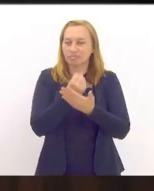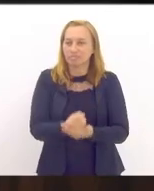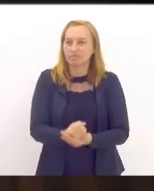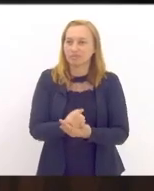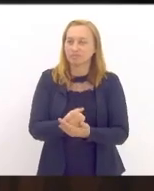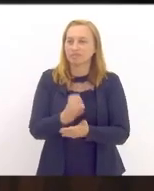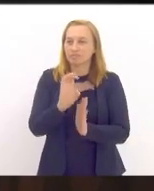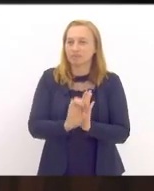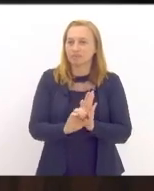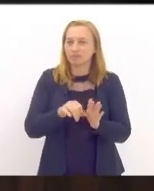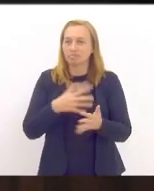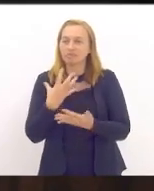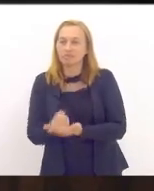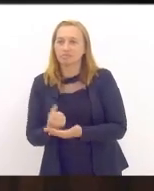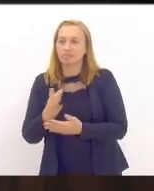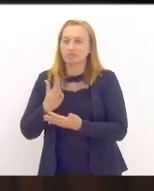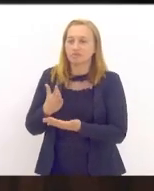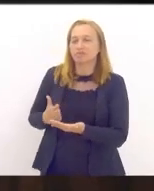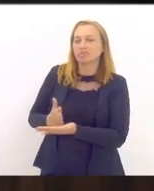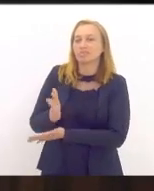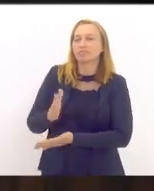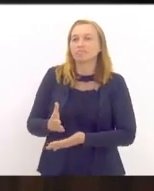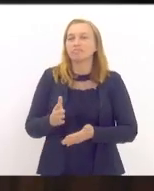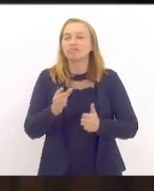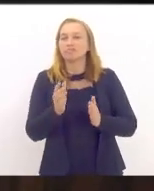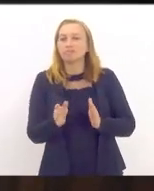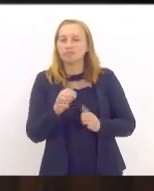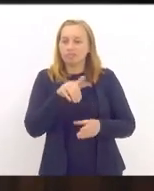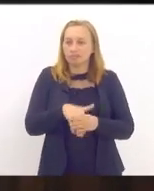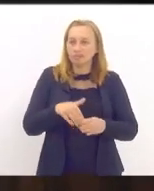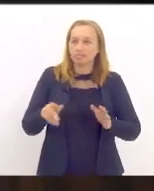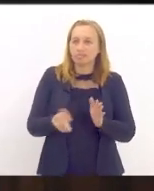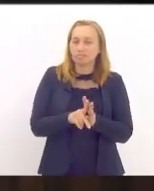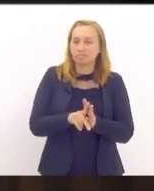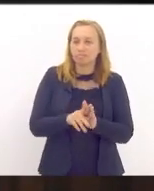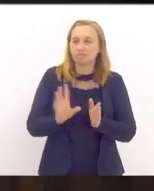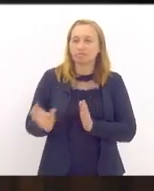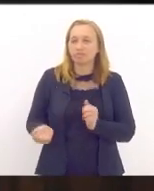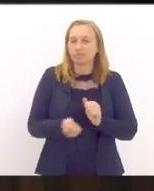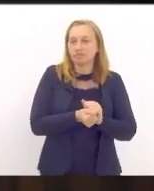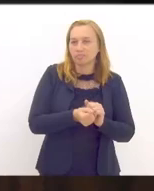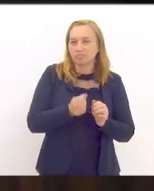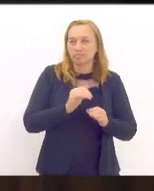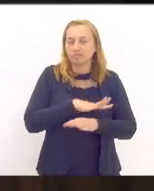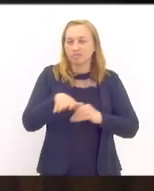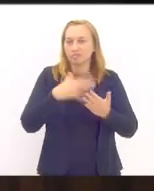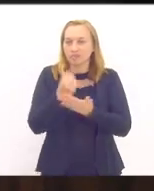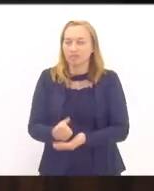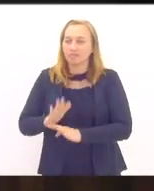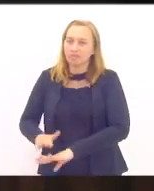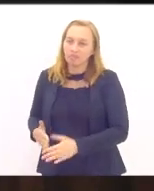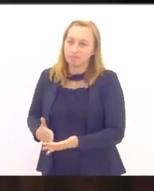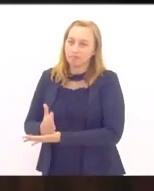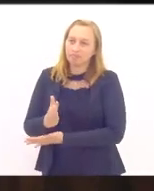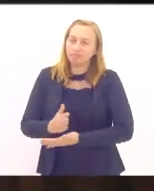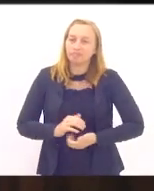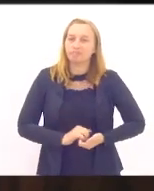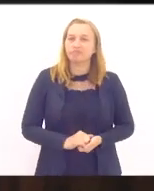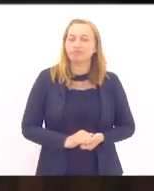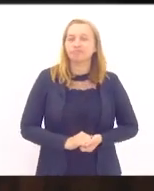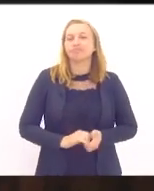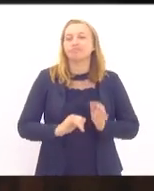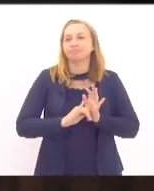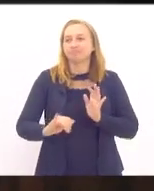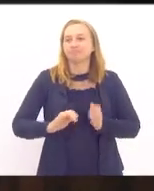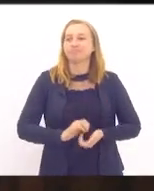emenda de redação senhores que a prova estão aprovada em votação projeto assim emendado vão permaneça Como estão aprovado vai